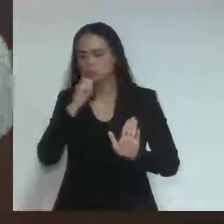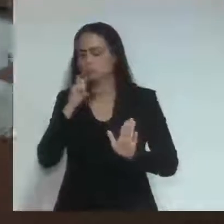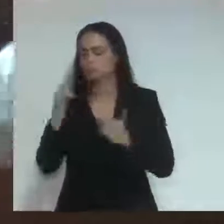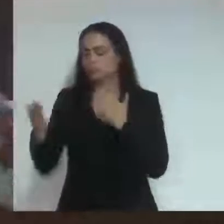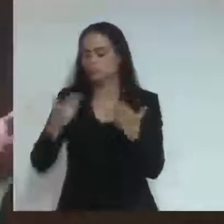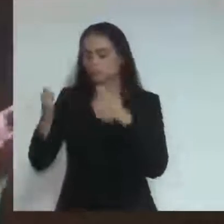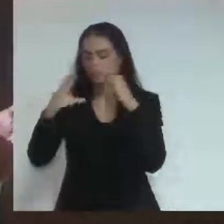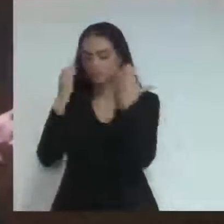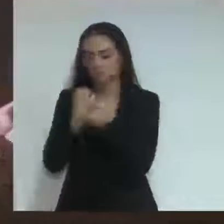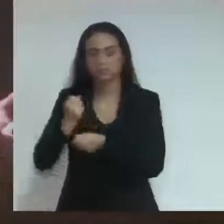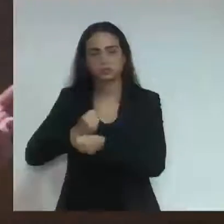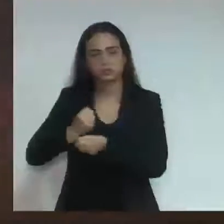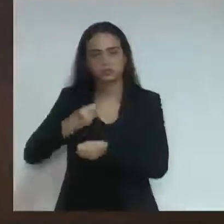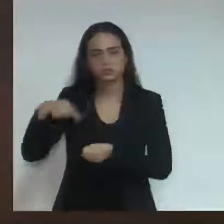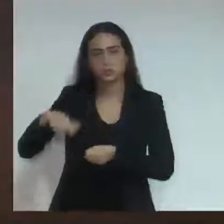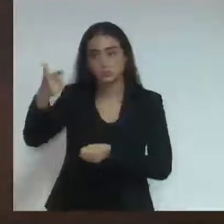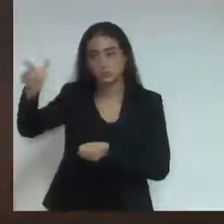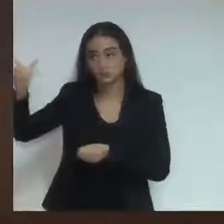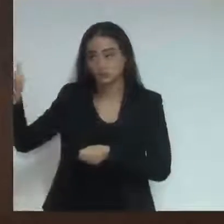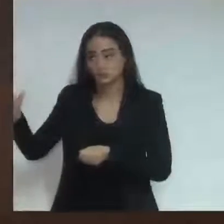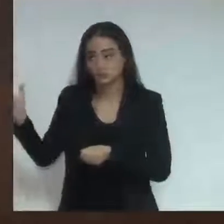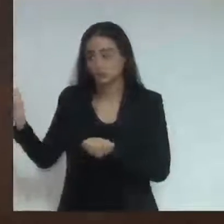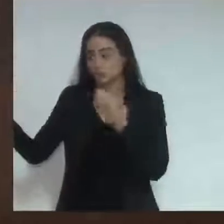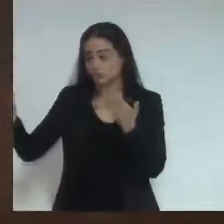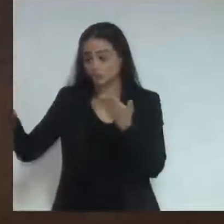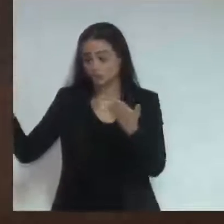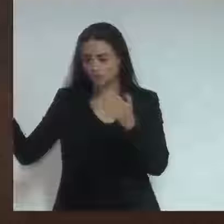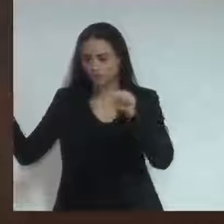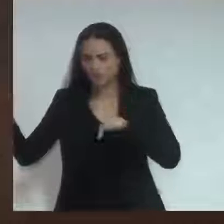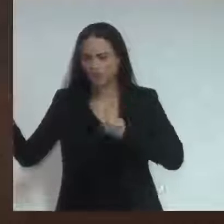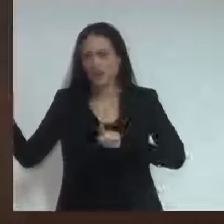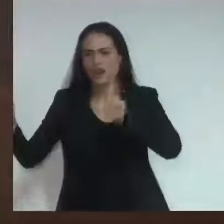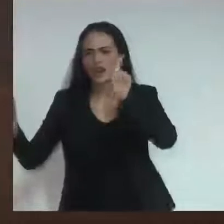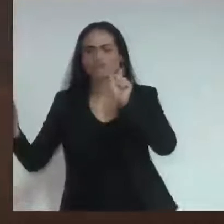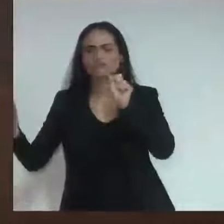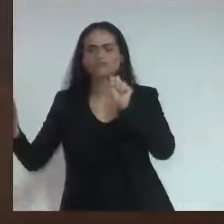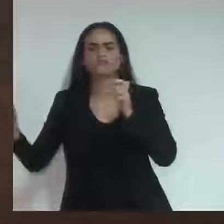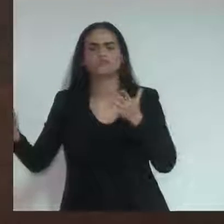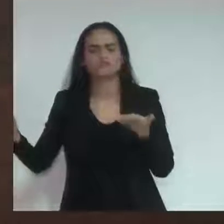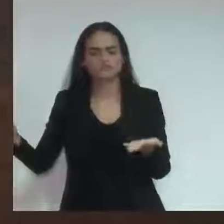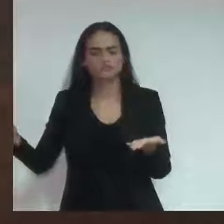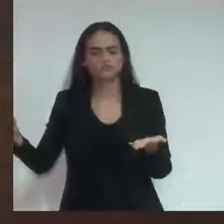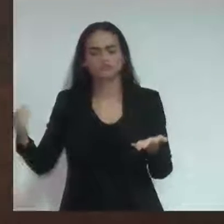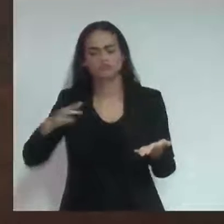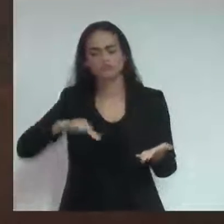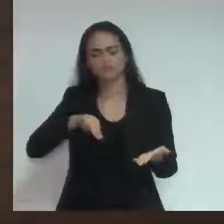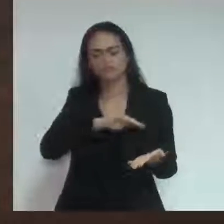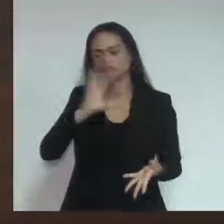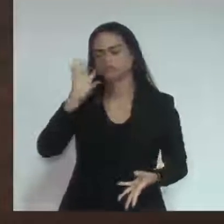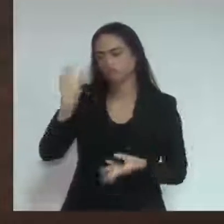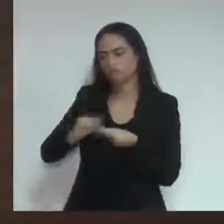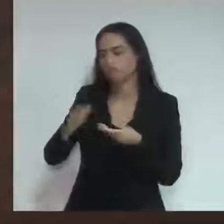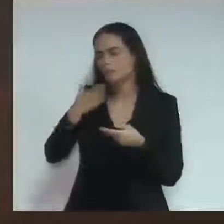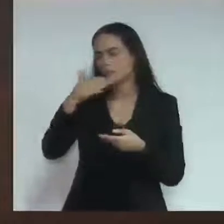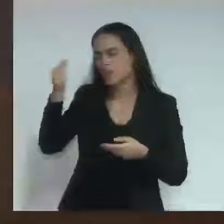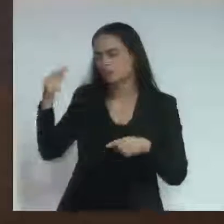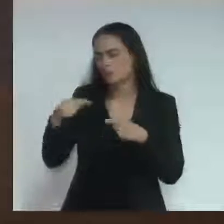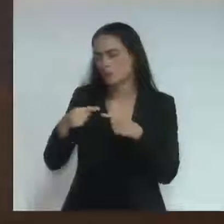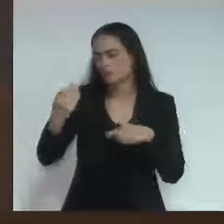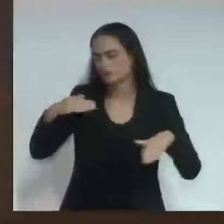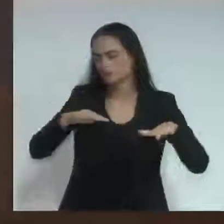eram muito diferentes. Então foi apresentado, se por bem nesse primeiro momento resolveu arquivar, perfeito. Concordo que o